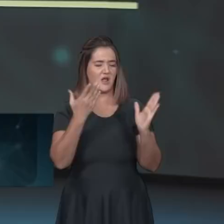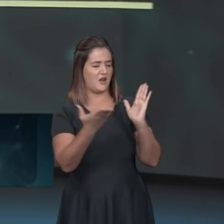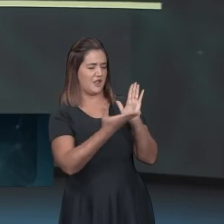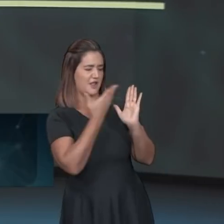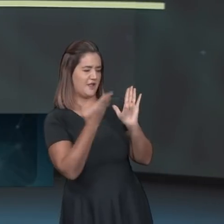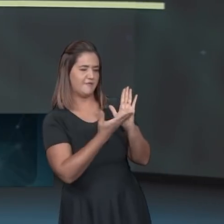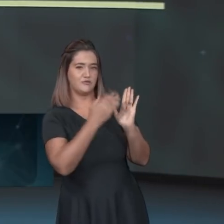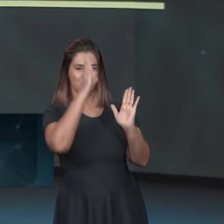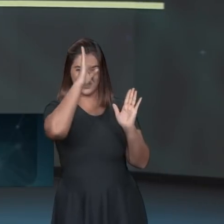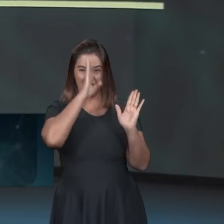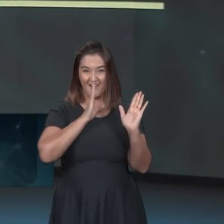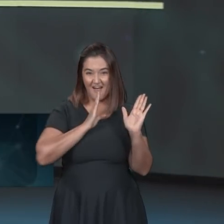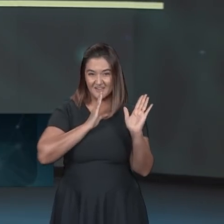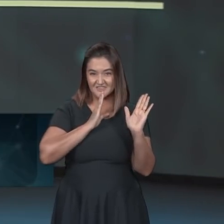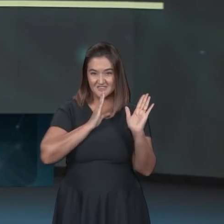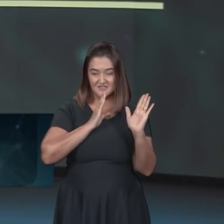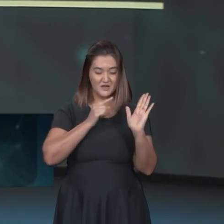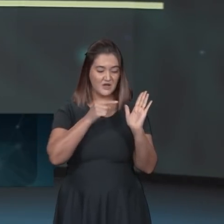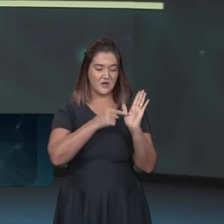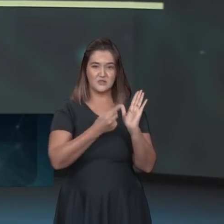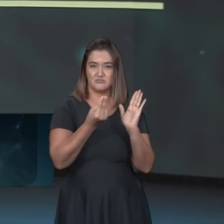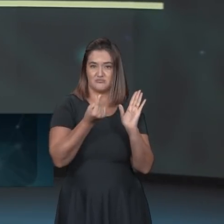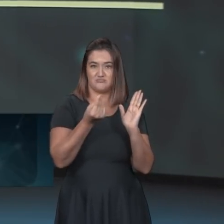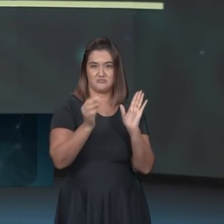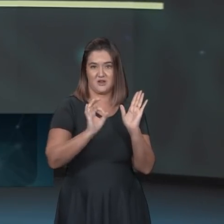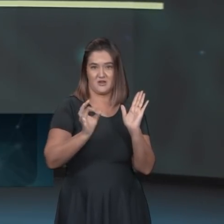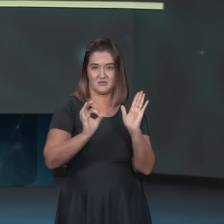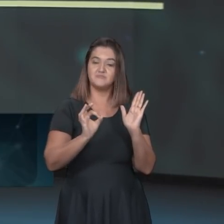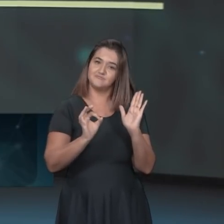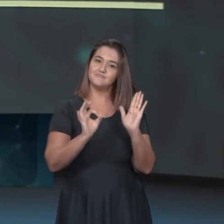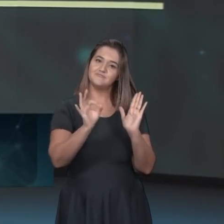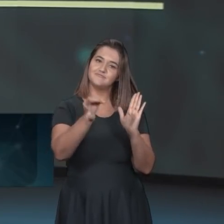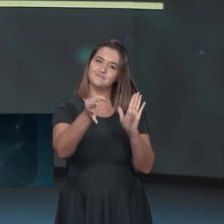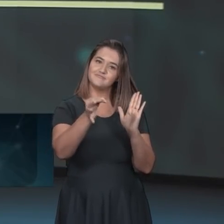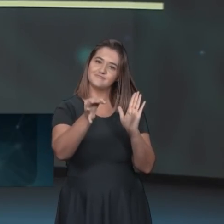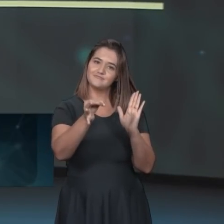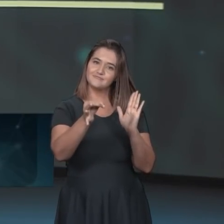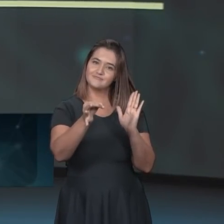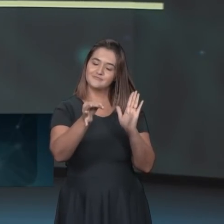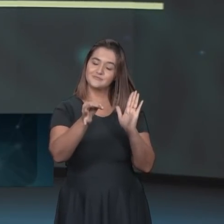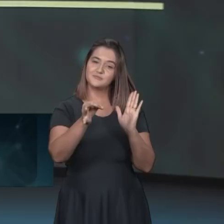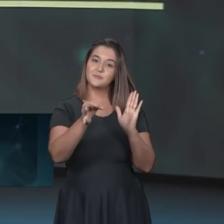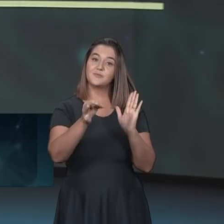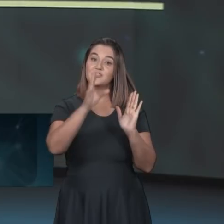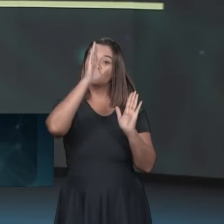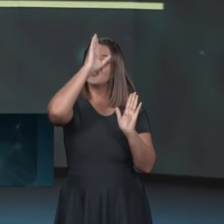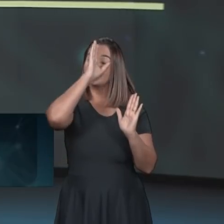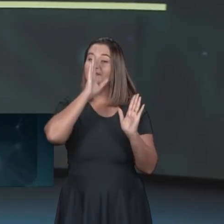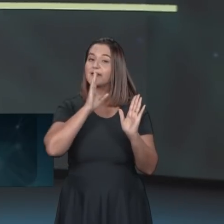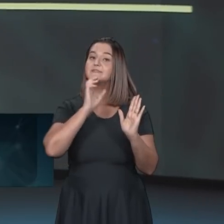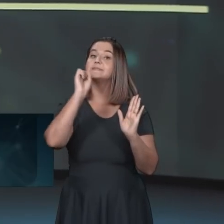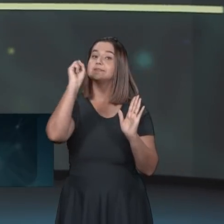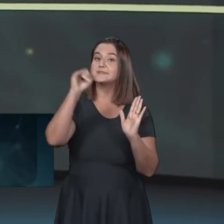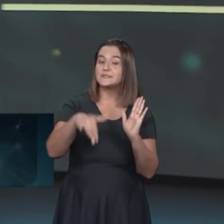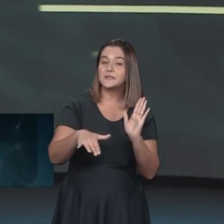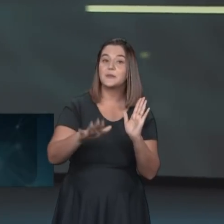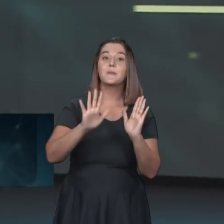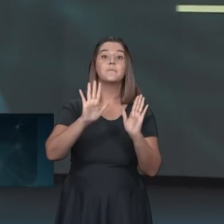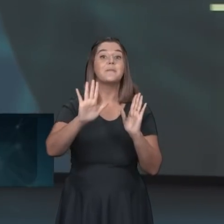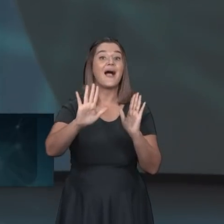é de graça, que não custa nada. Está correto até determinado ponto. Sabe por quê? A